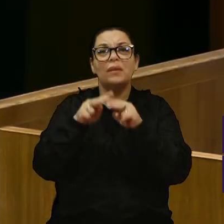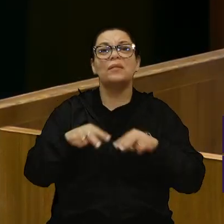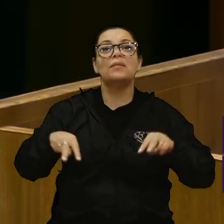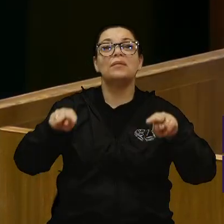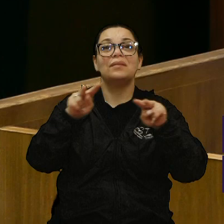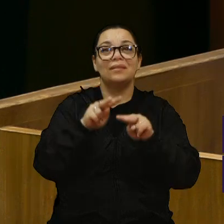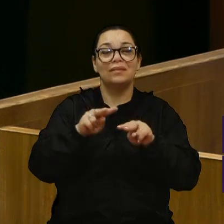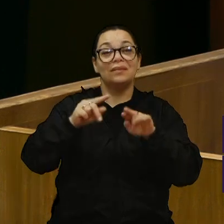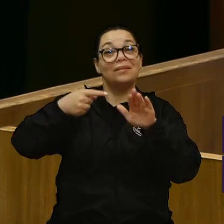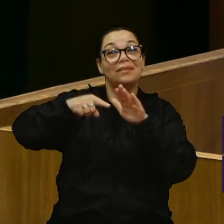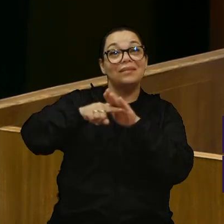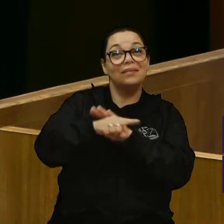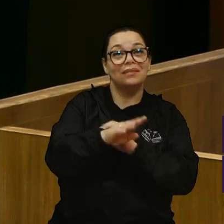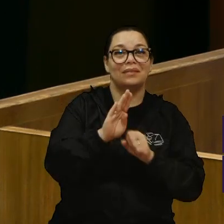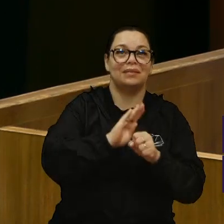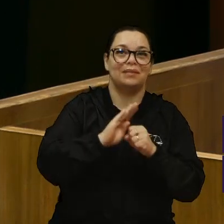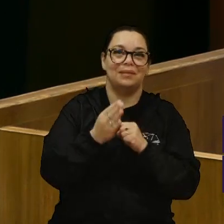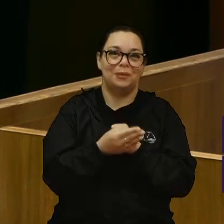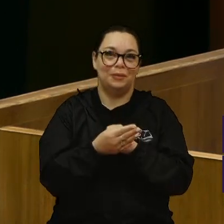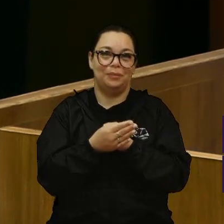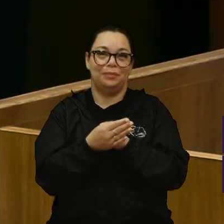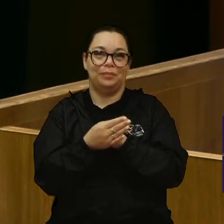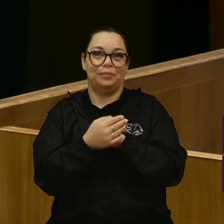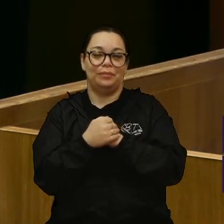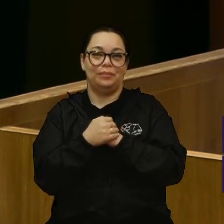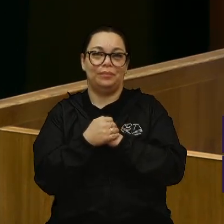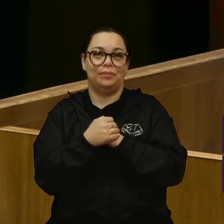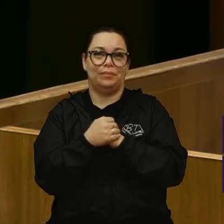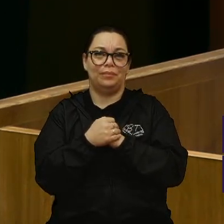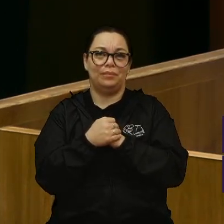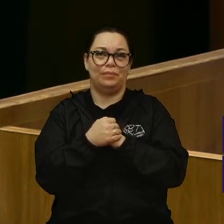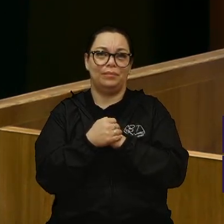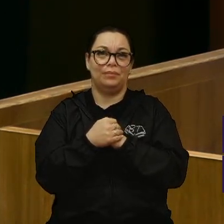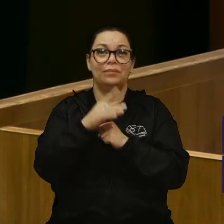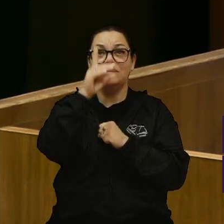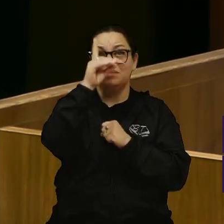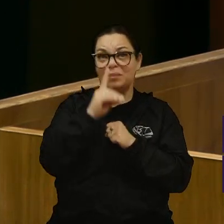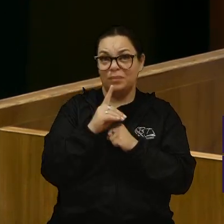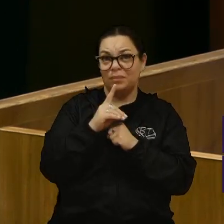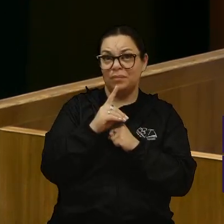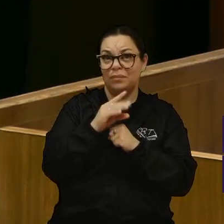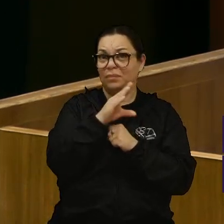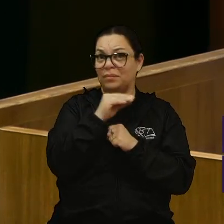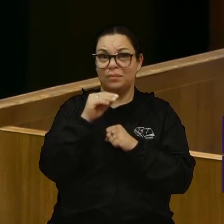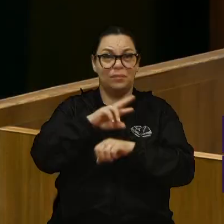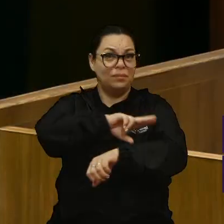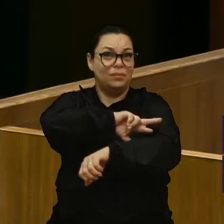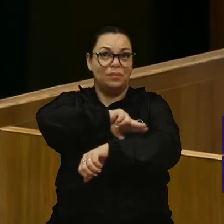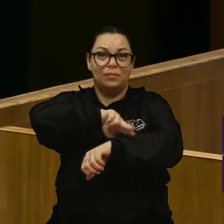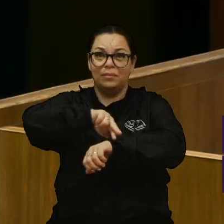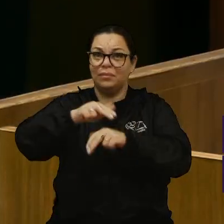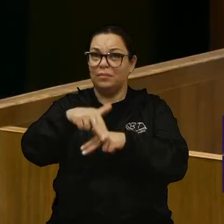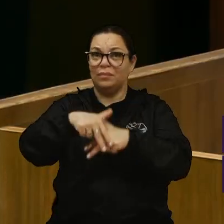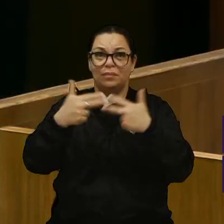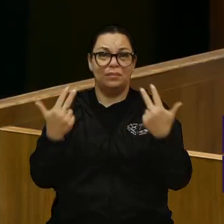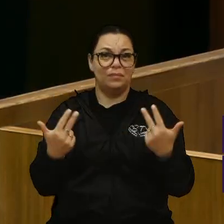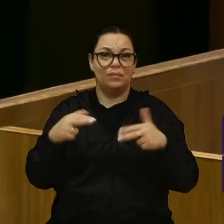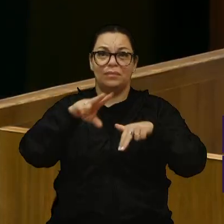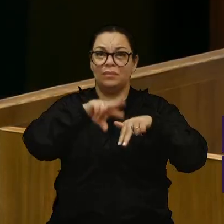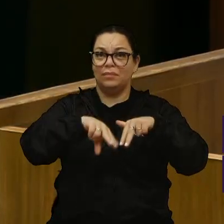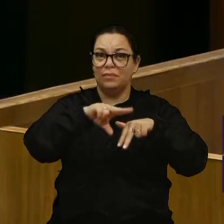além do bairro onde mora. Trata do direito de um jovem de qualquer raça, etnia e orientação sexual